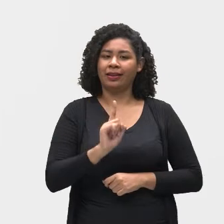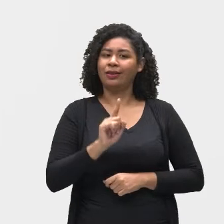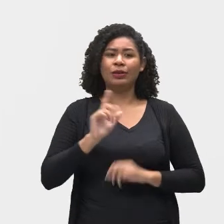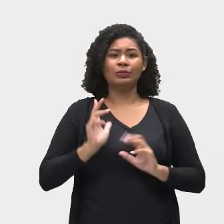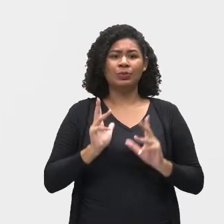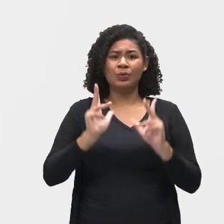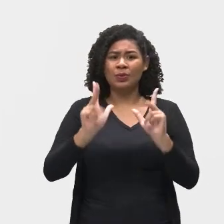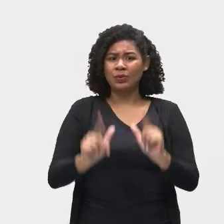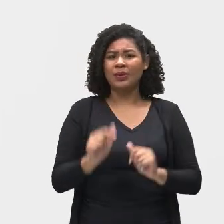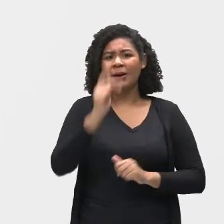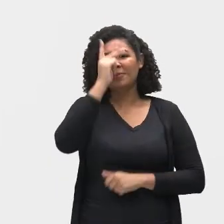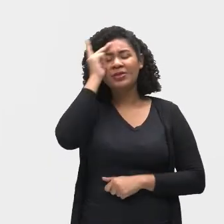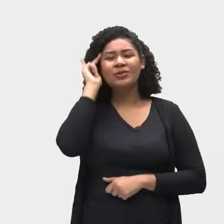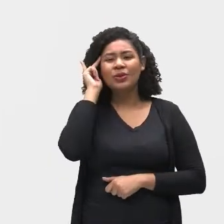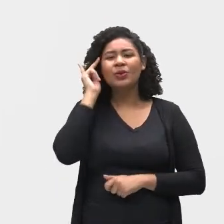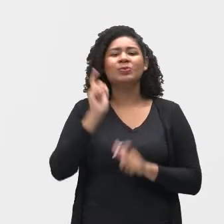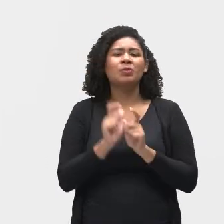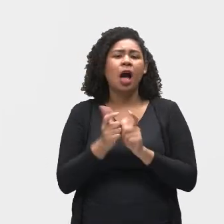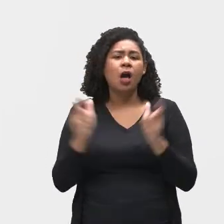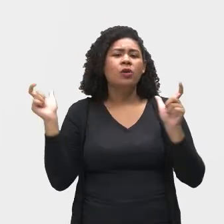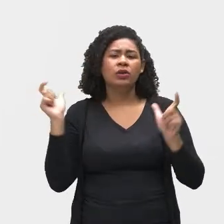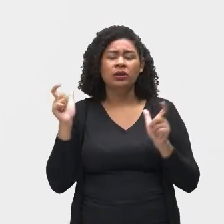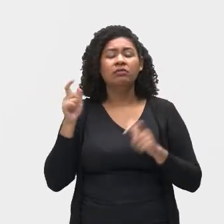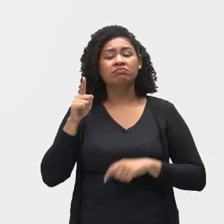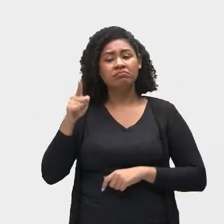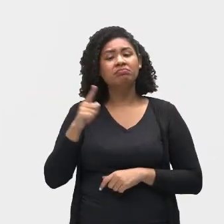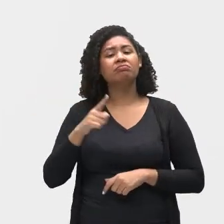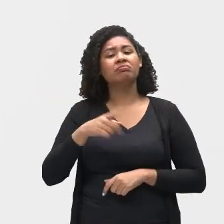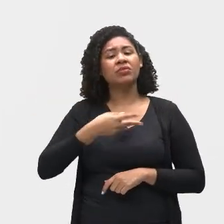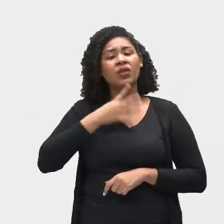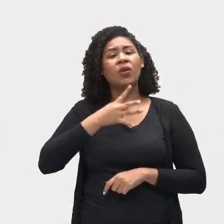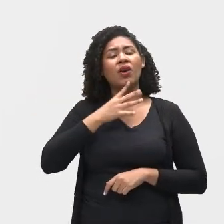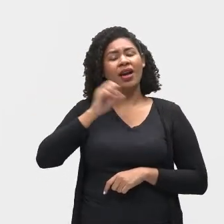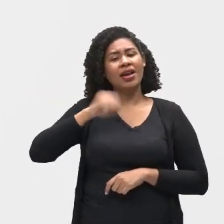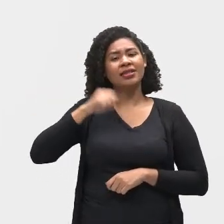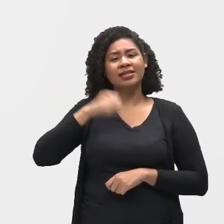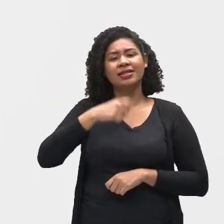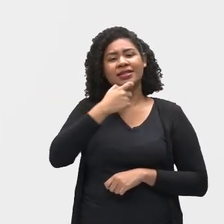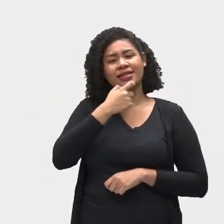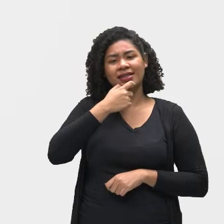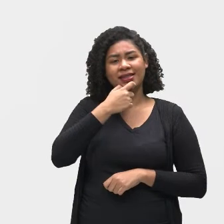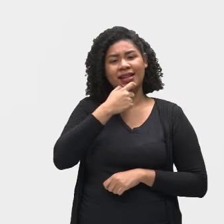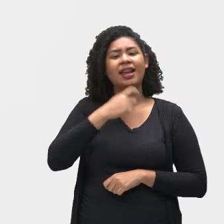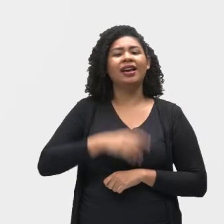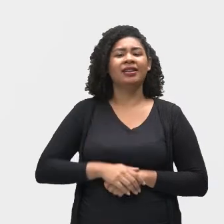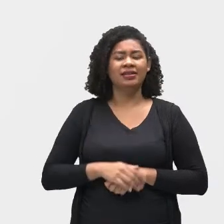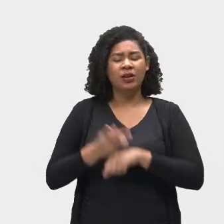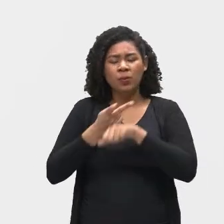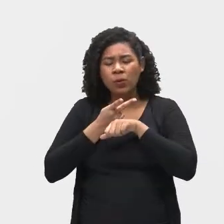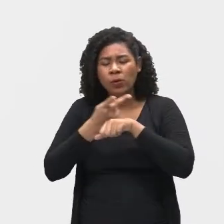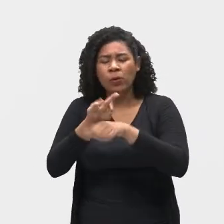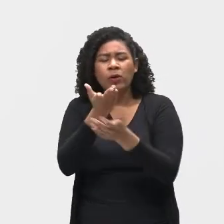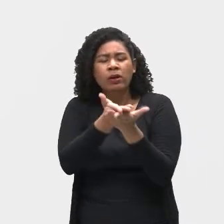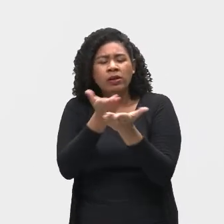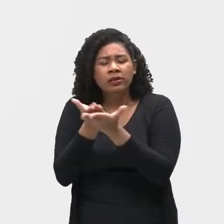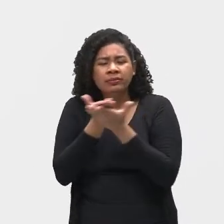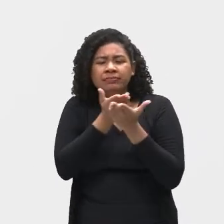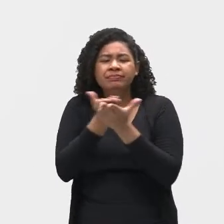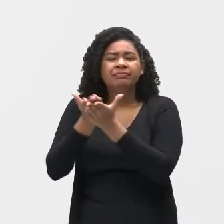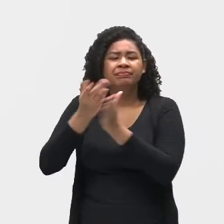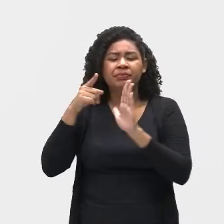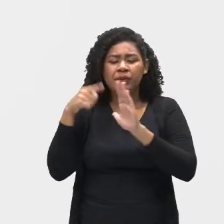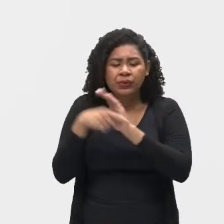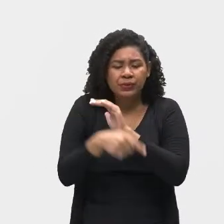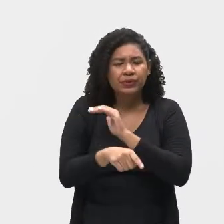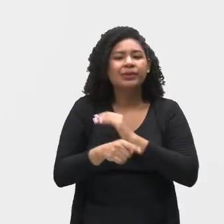por conta dessa importância, por conta desse alcance, estão atrás de se aprofundar, de estudar a língua